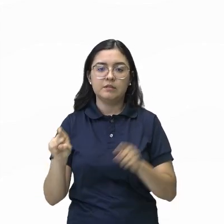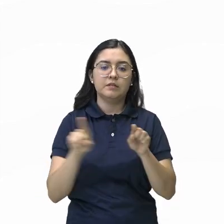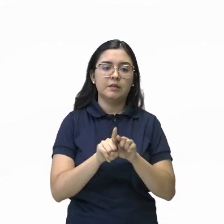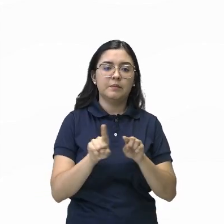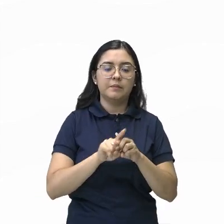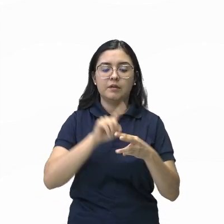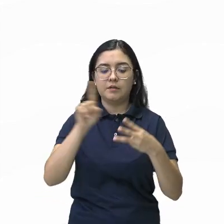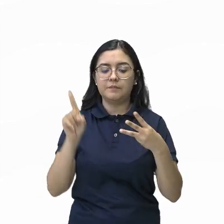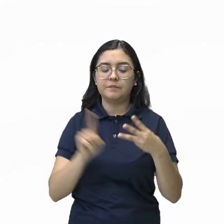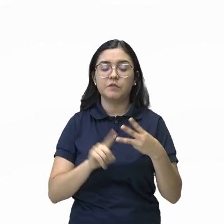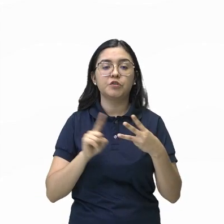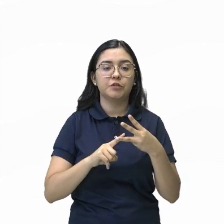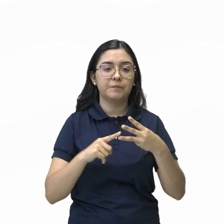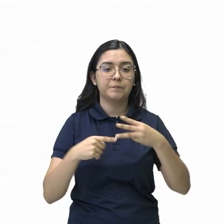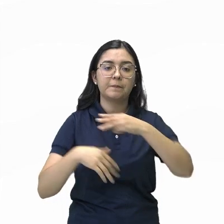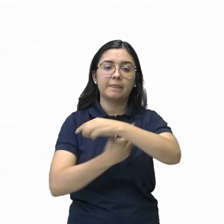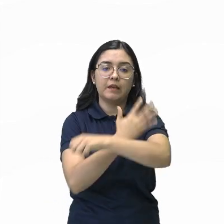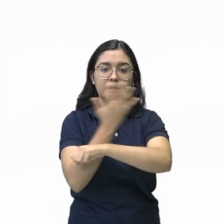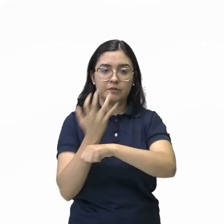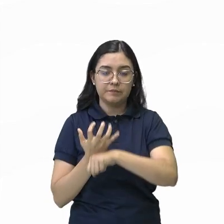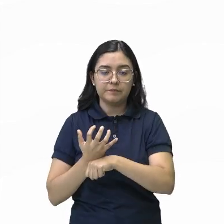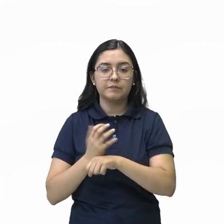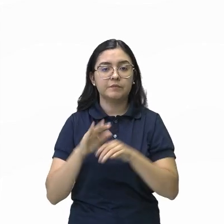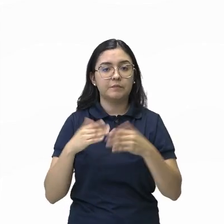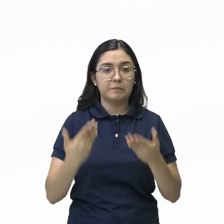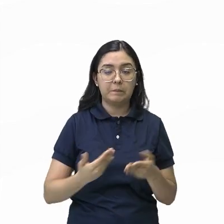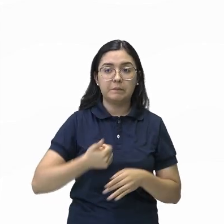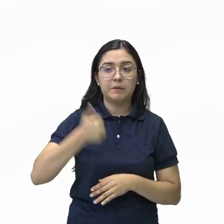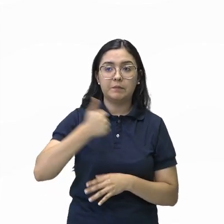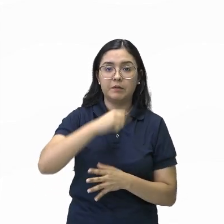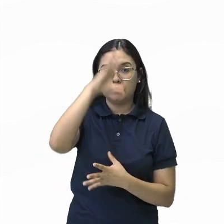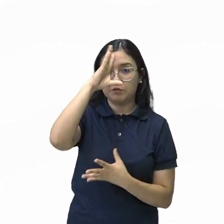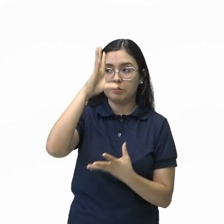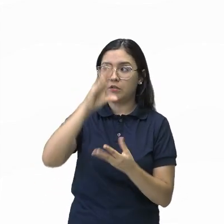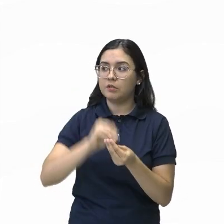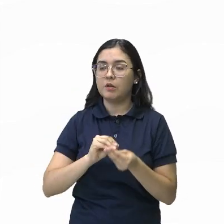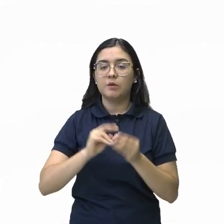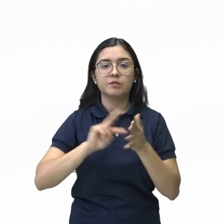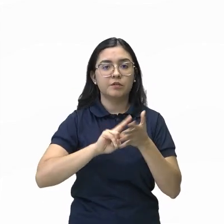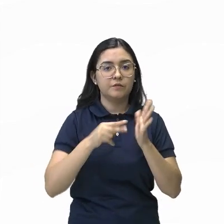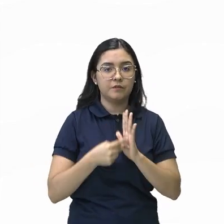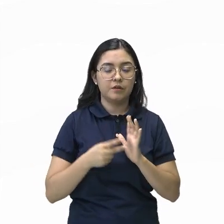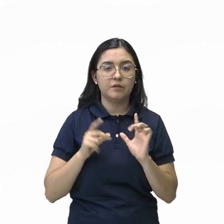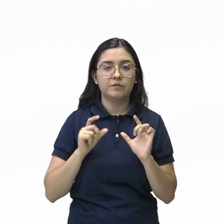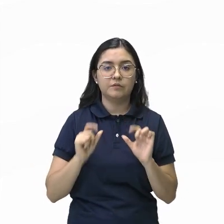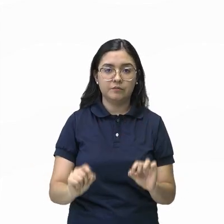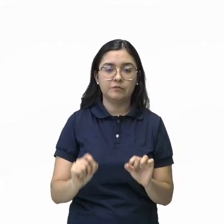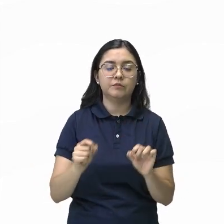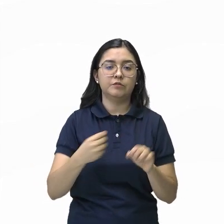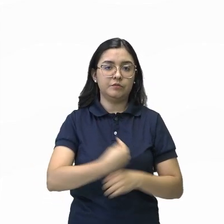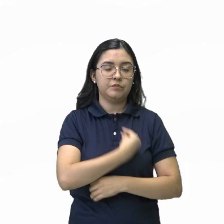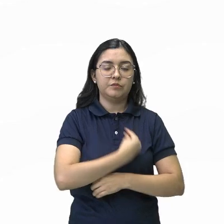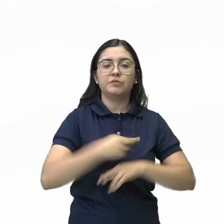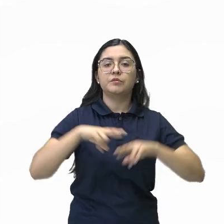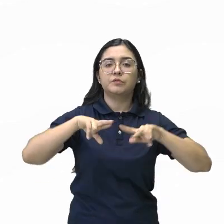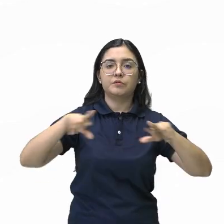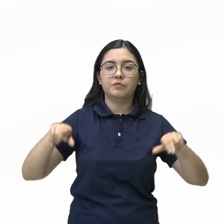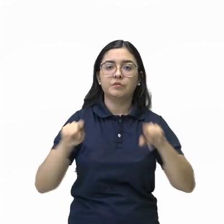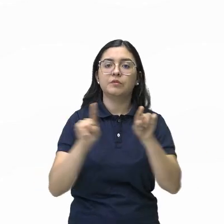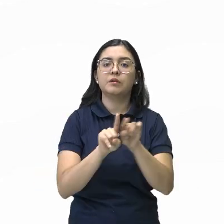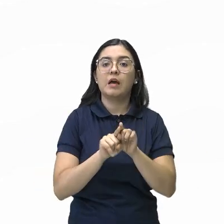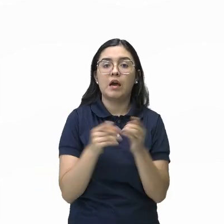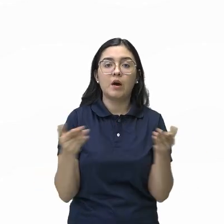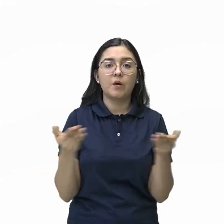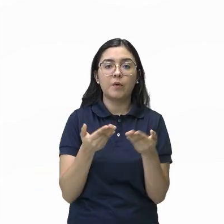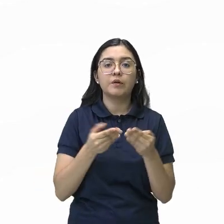olha só, a gente primeiro aprendeu aí o que significa o termo biodiversidade, vimos que é a riqueza de vida, né, de espécies, e agora